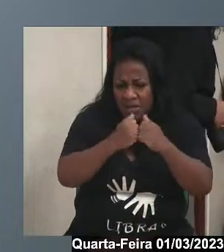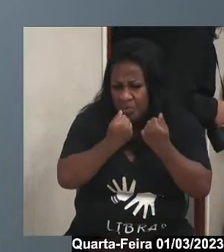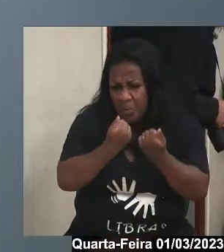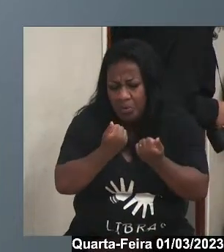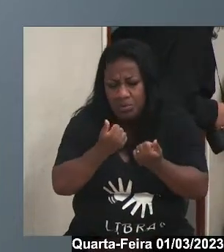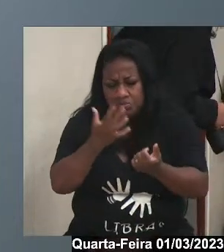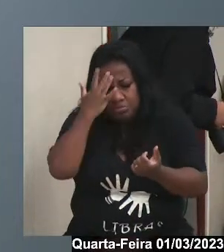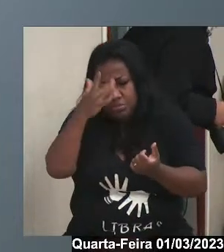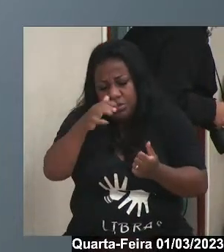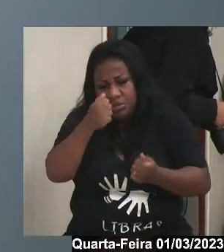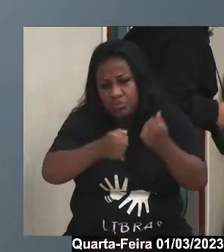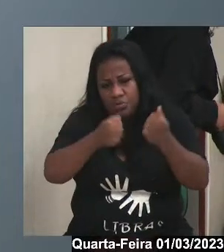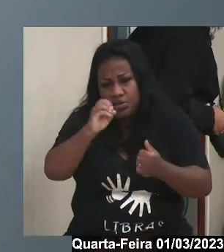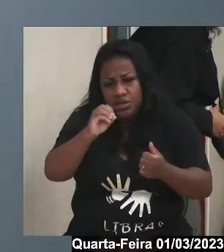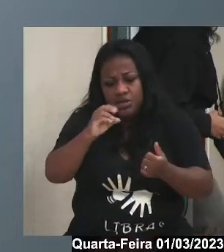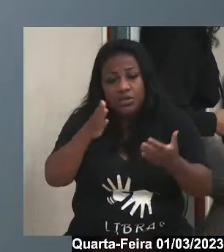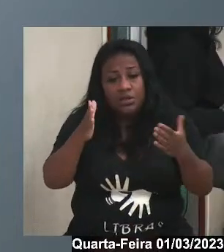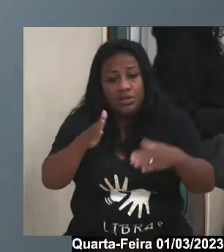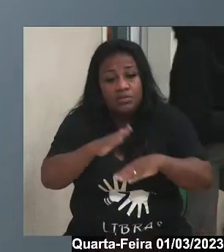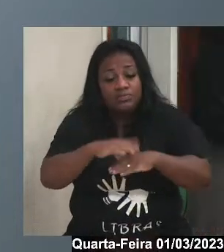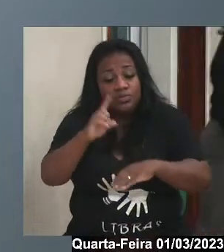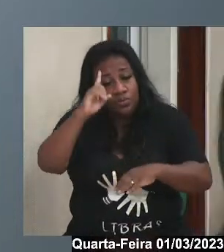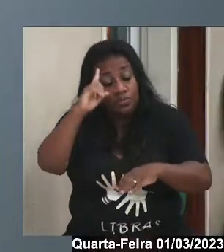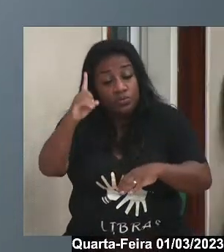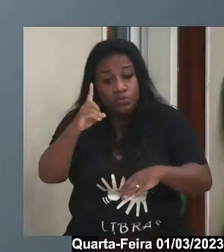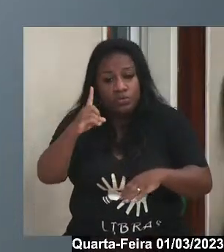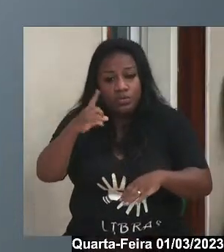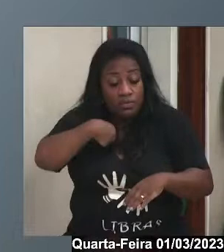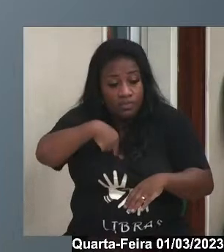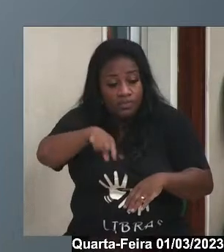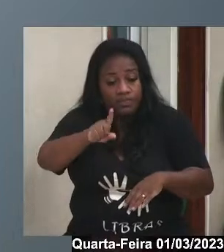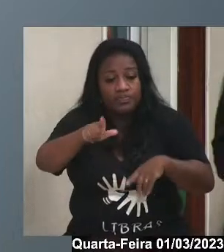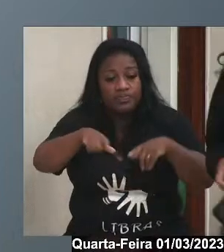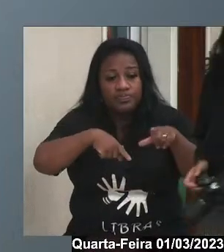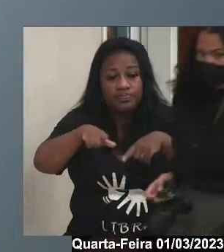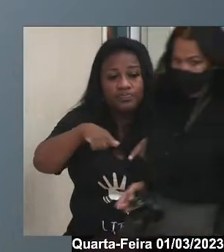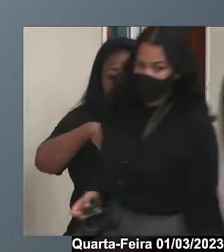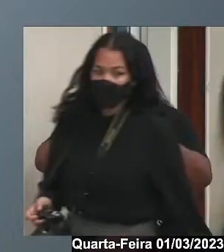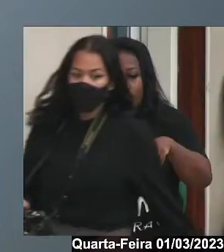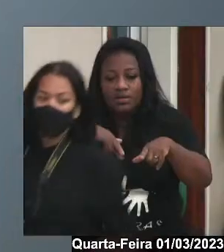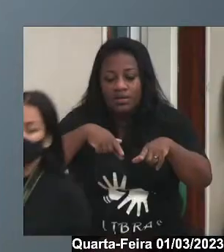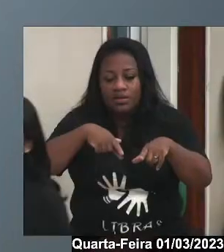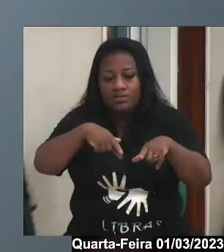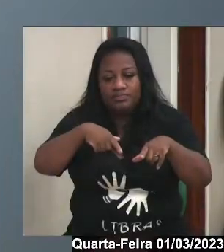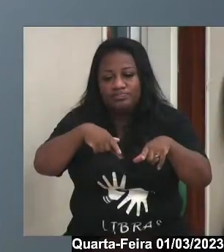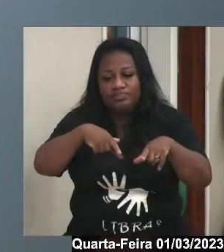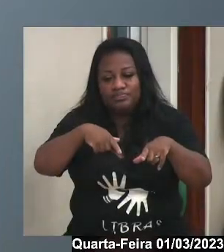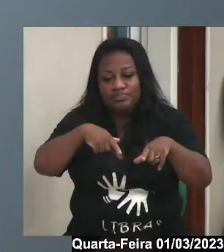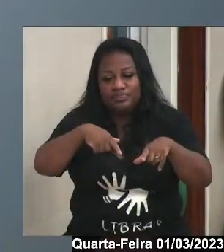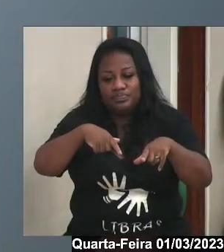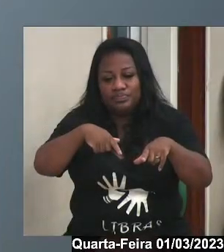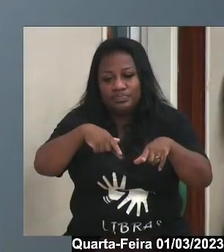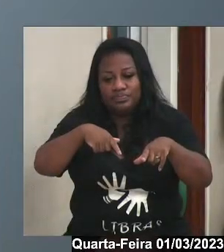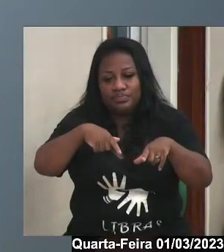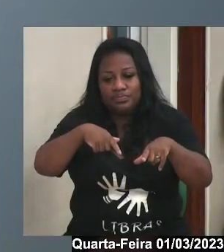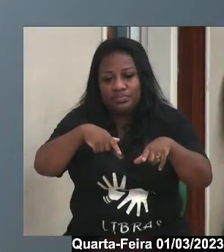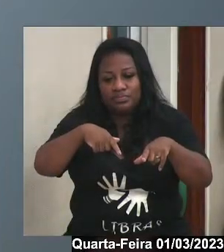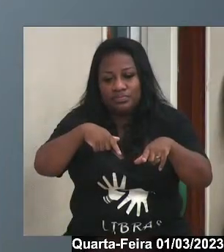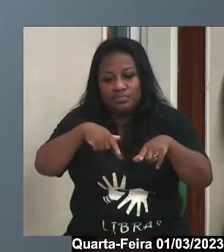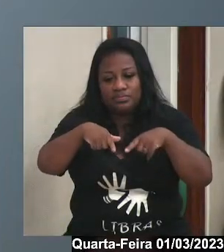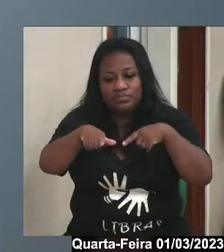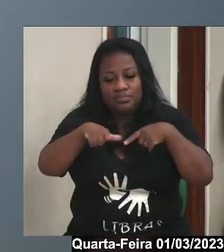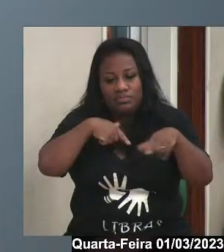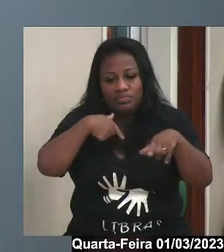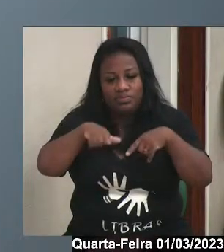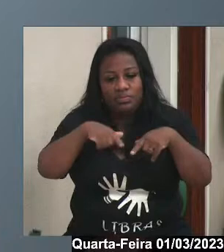lembro muito bem, e que todos os dias ele sai às 4h30 da manhã para trabalhar. Um senhor que sai às 4h30 da manhã para trabalhar todos os